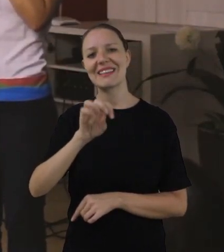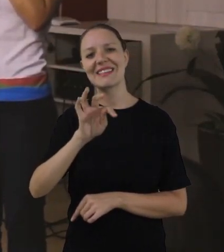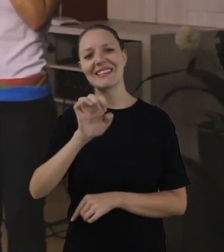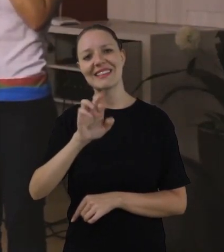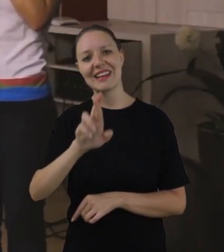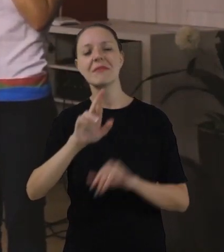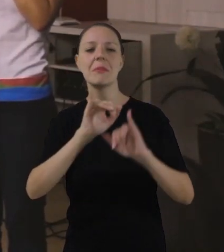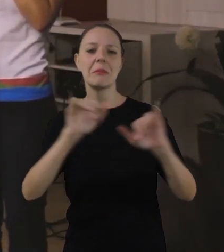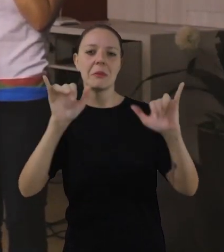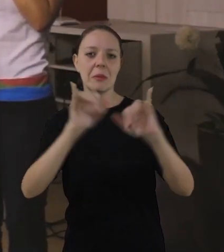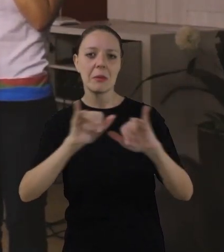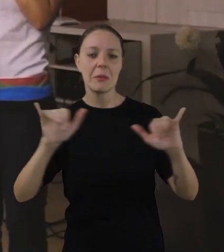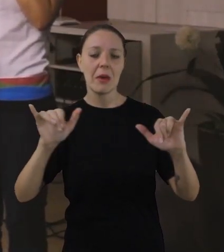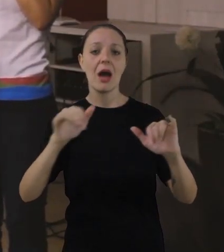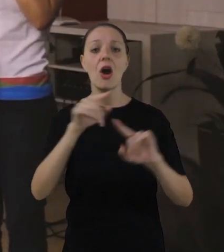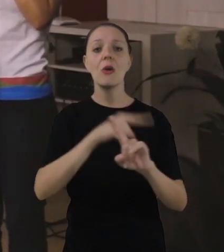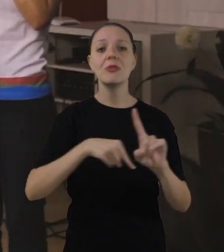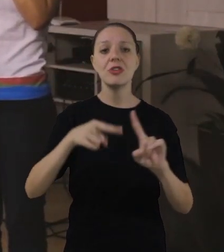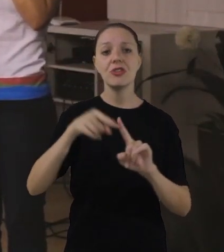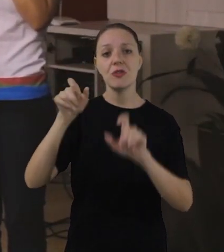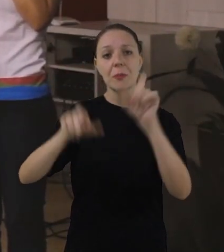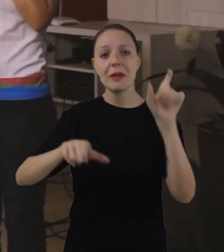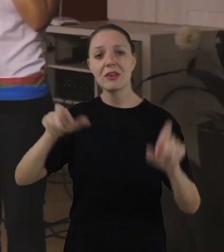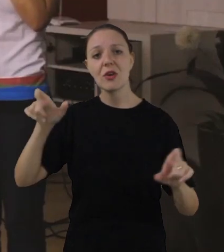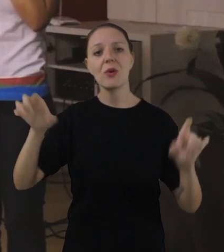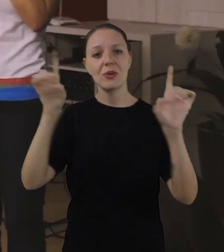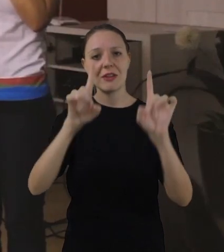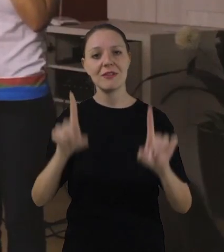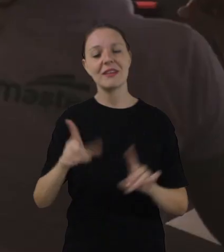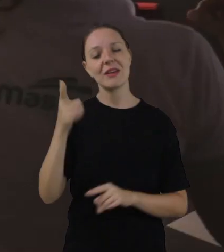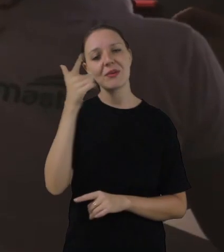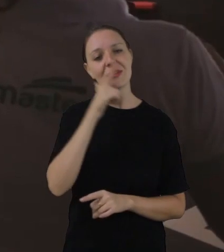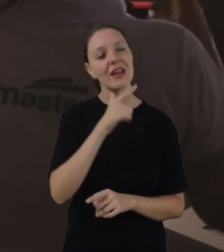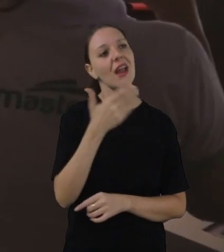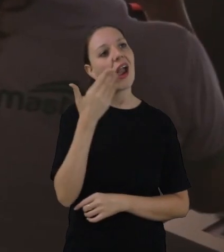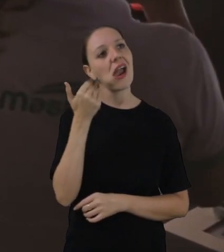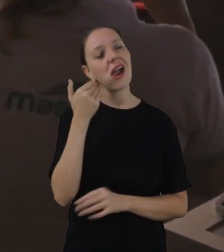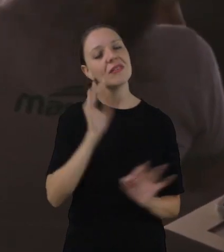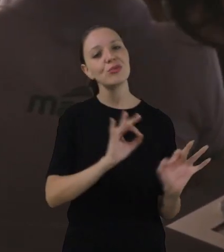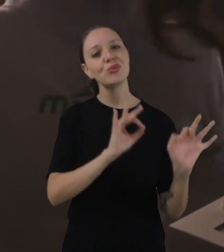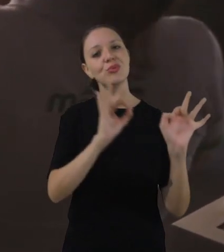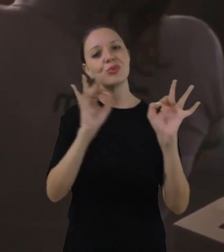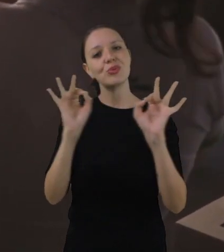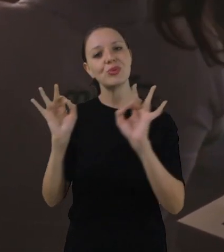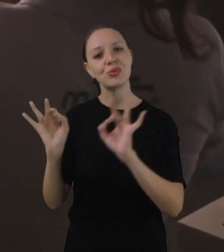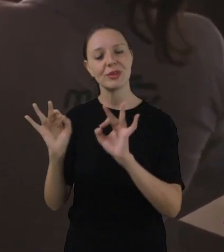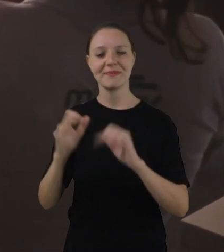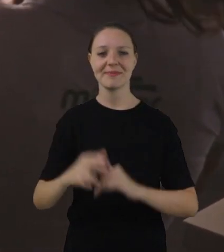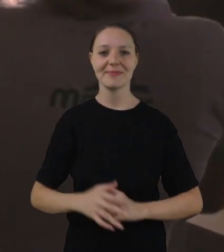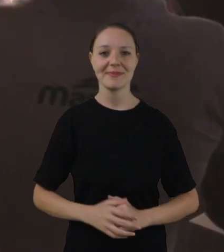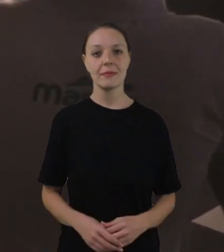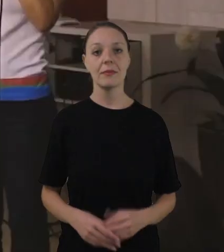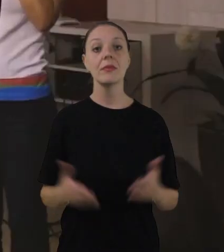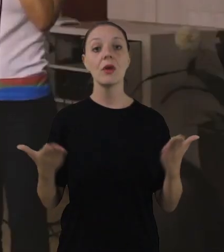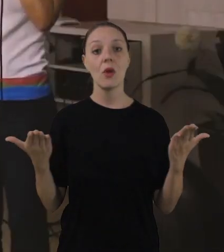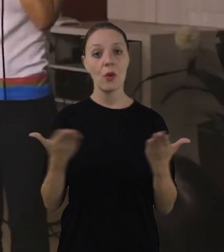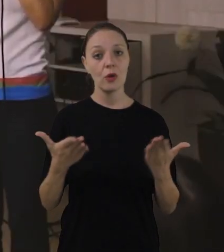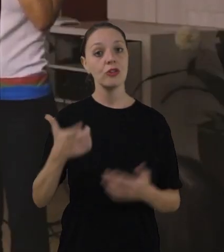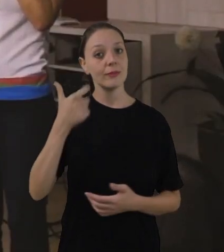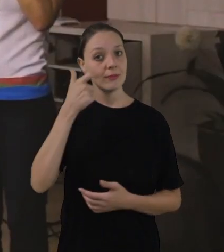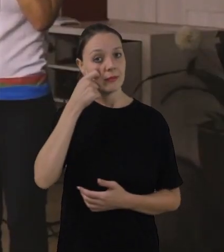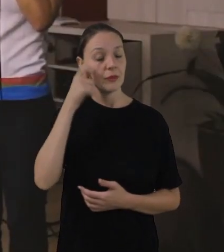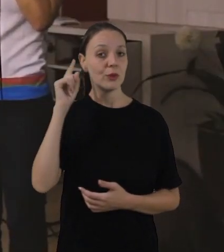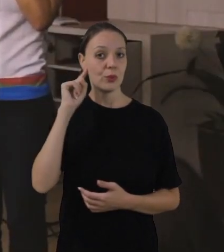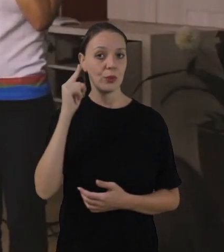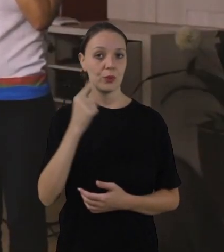pessoas com deficiências possam também acompanhar o conteúdo dela, tá? Como aqui não tem ninguém com essas características, a